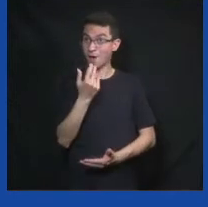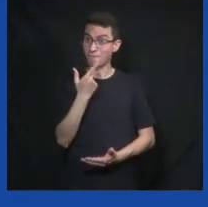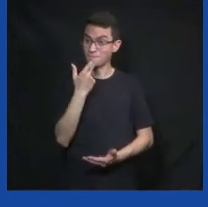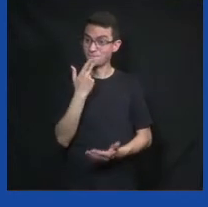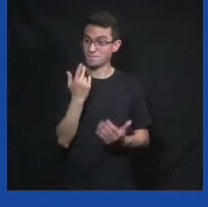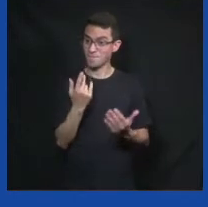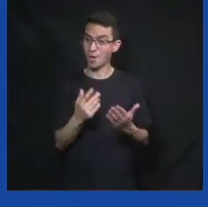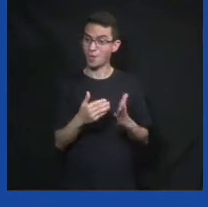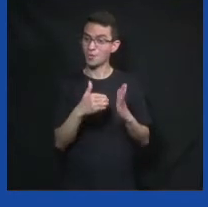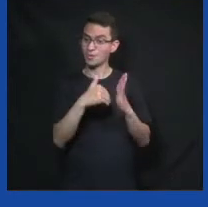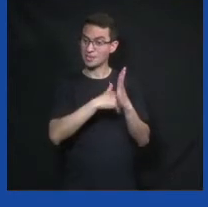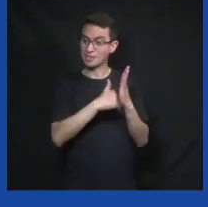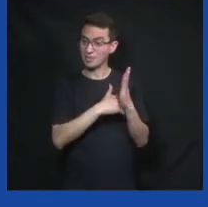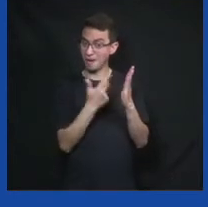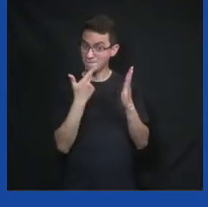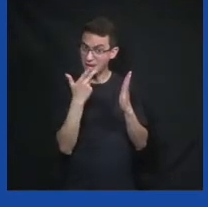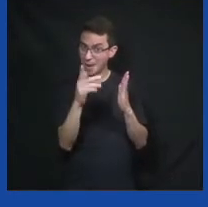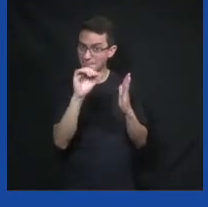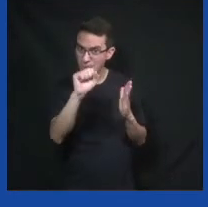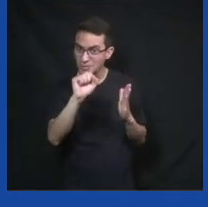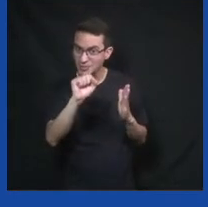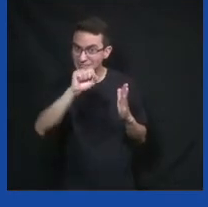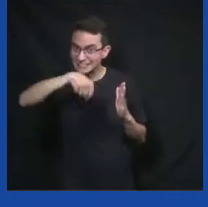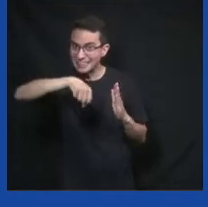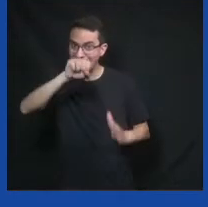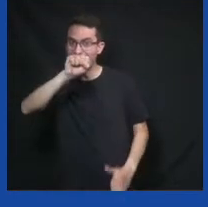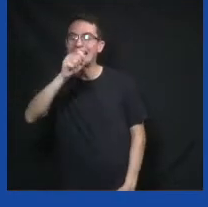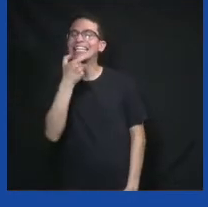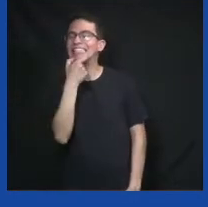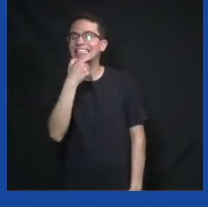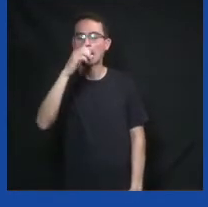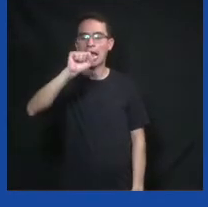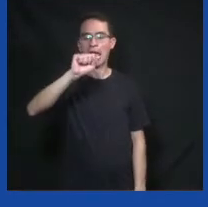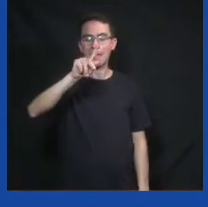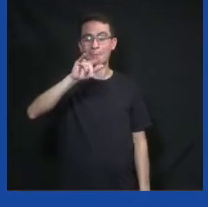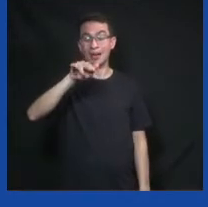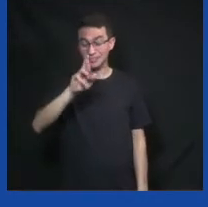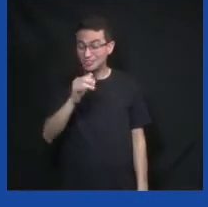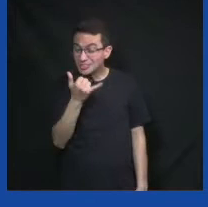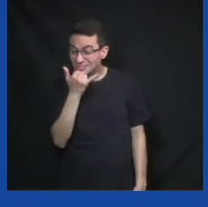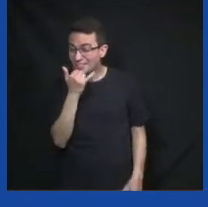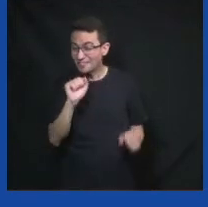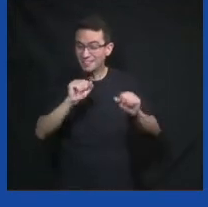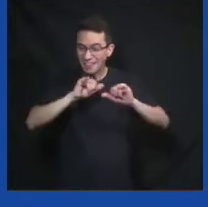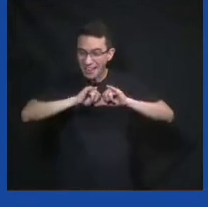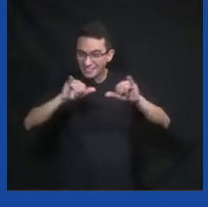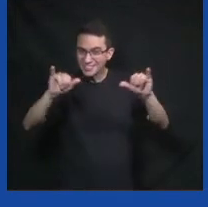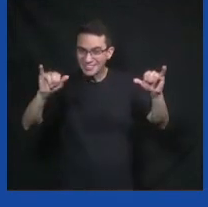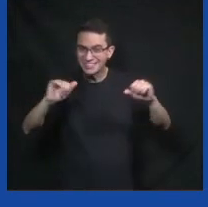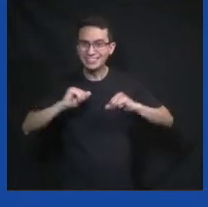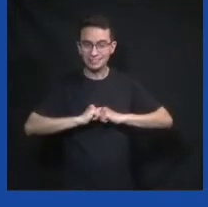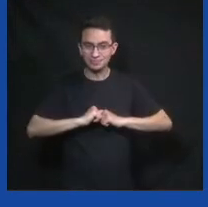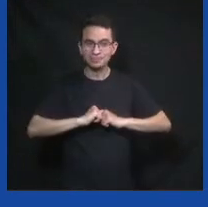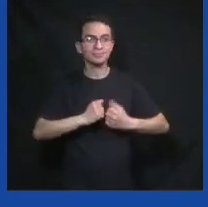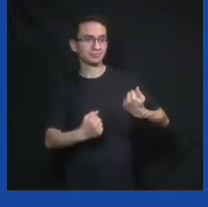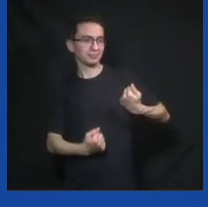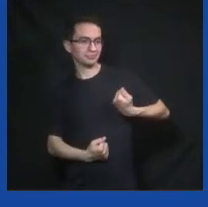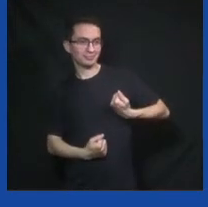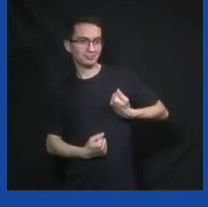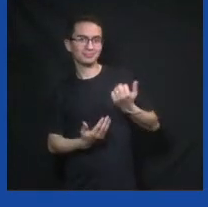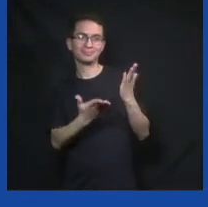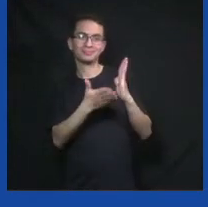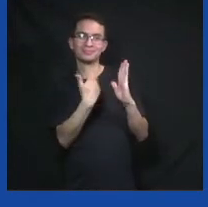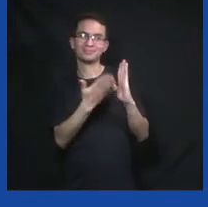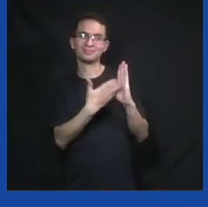posso cometer essa indelicadeza, enfim, mas está lançando um número especial da revista tratando